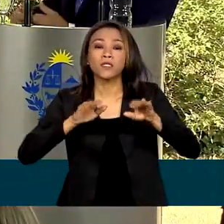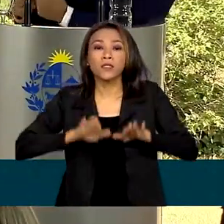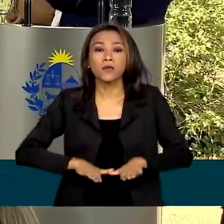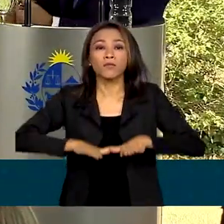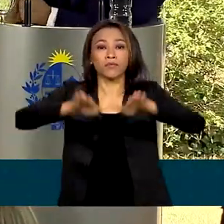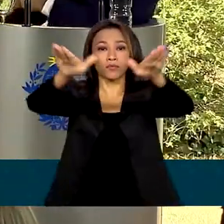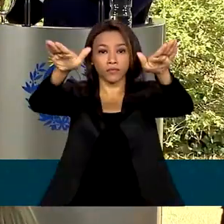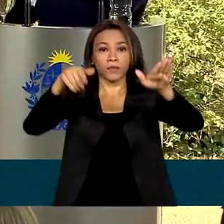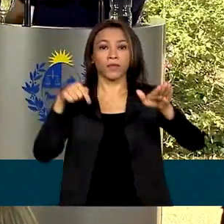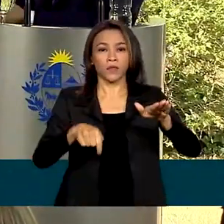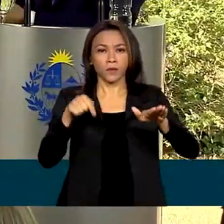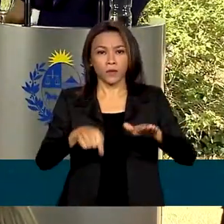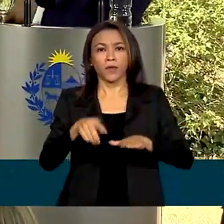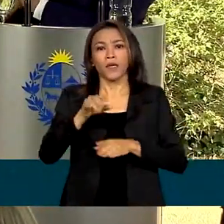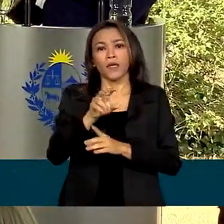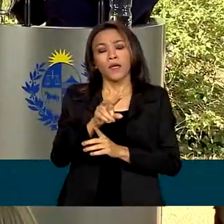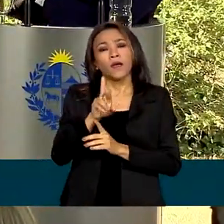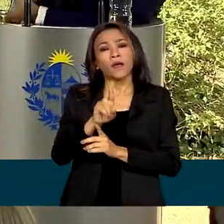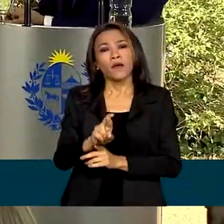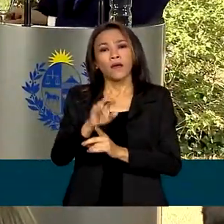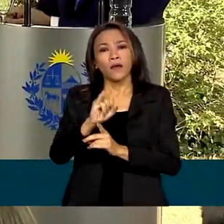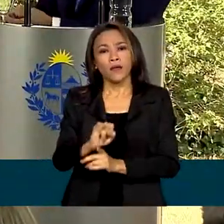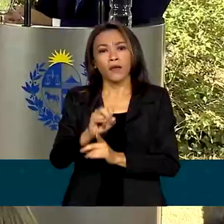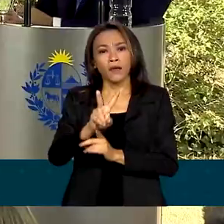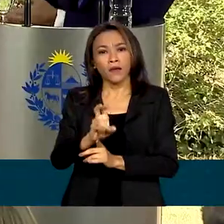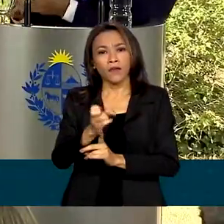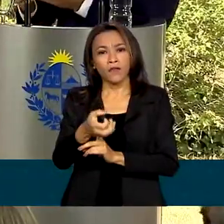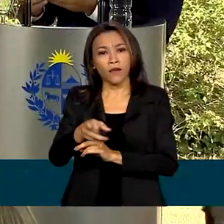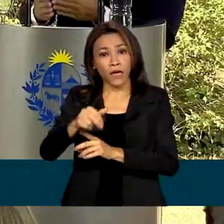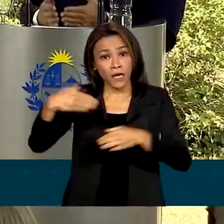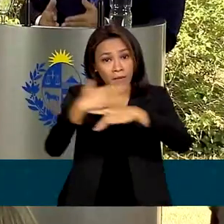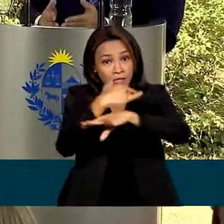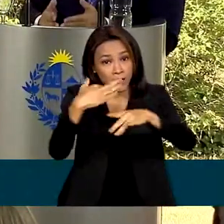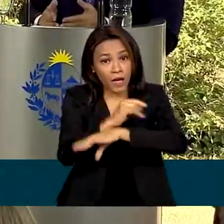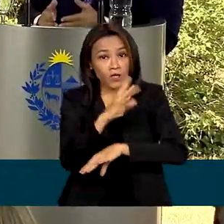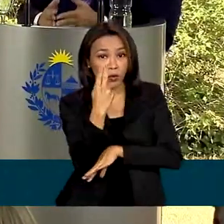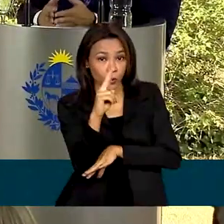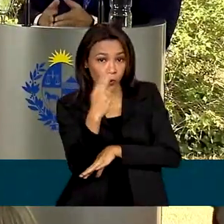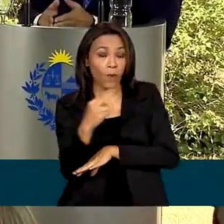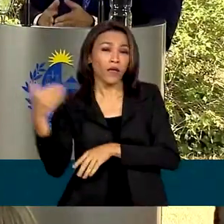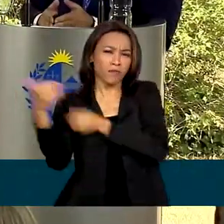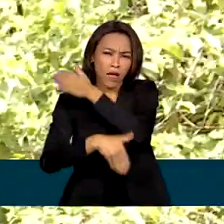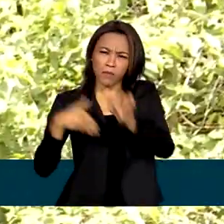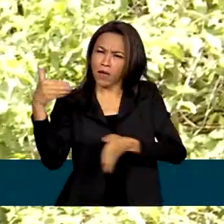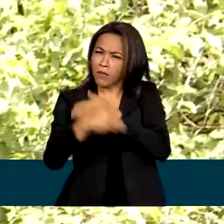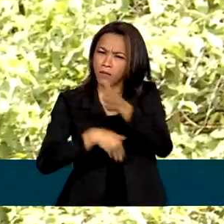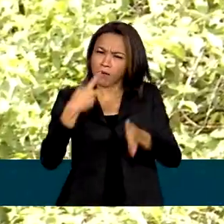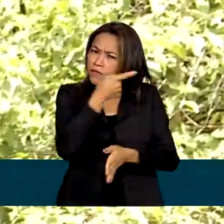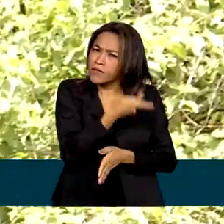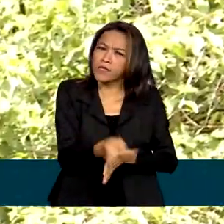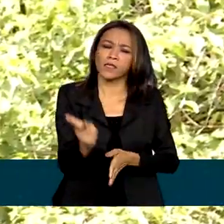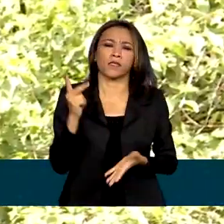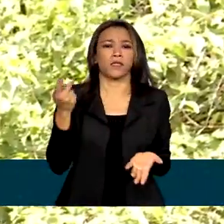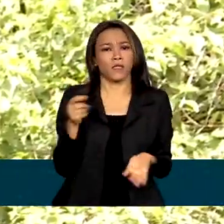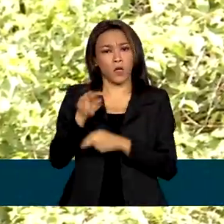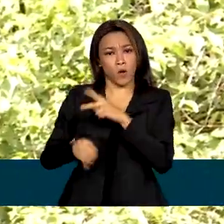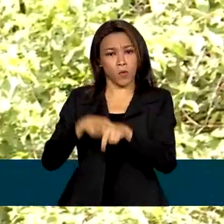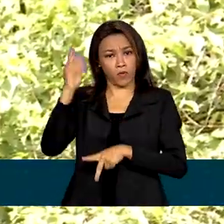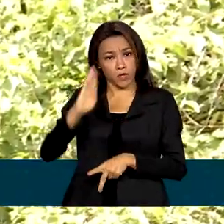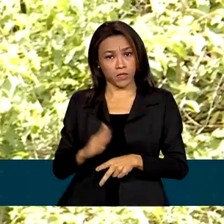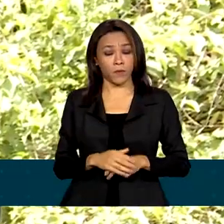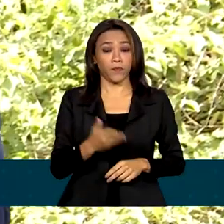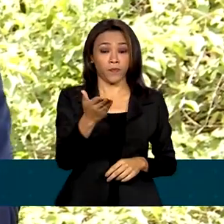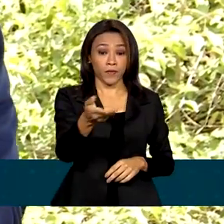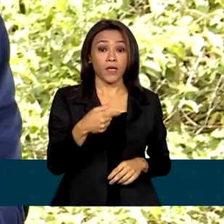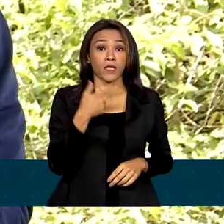de Rivera, cidade turística do Uruguai, frequentada por brasileiros. Interessa ao Brasil, interessa ao